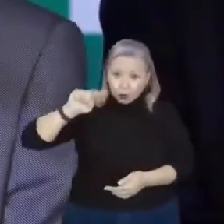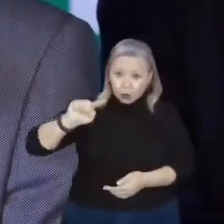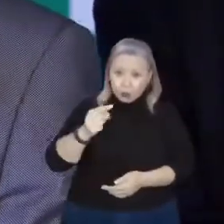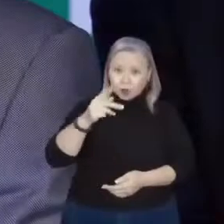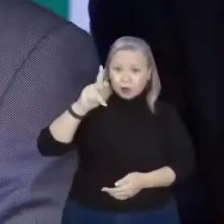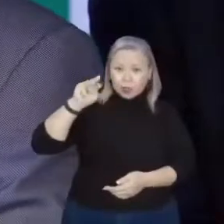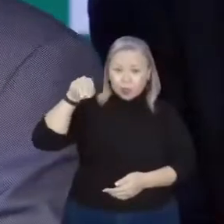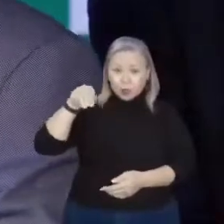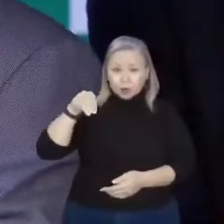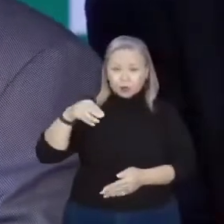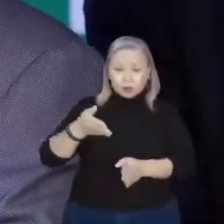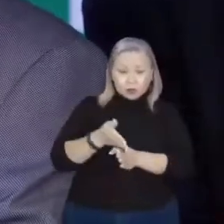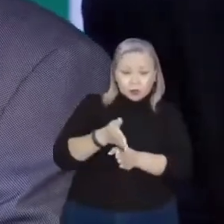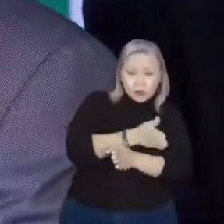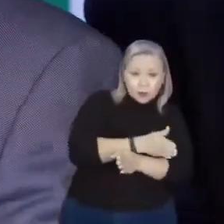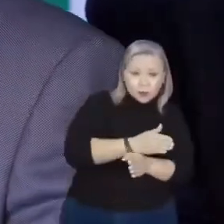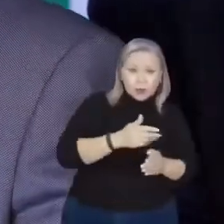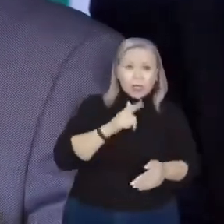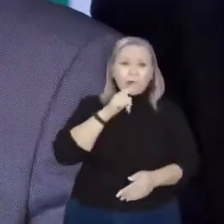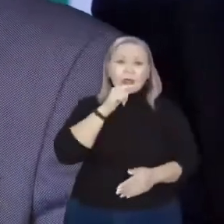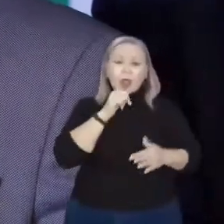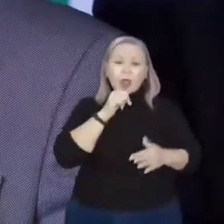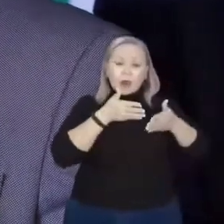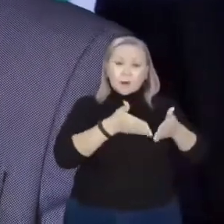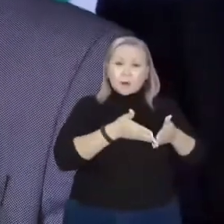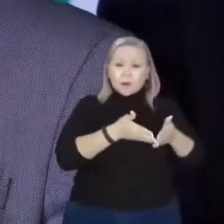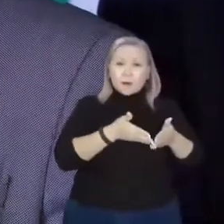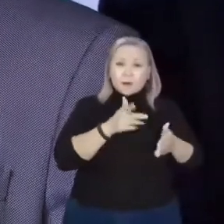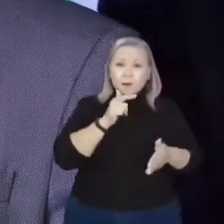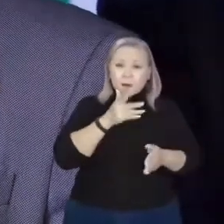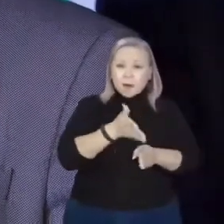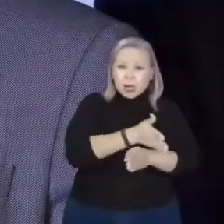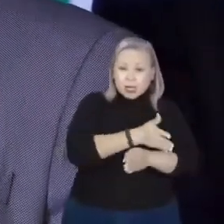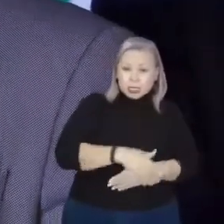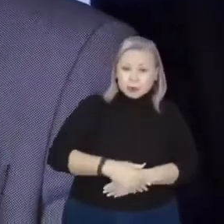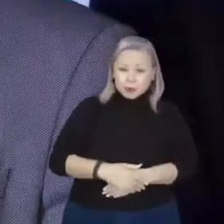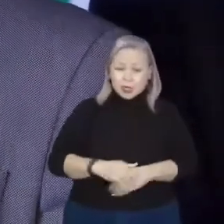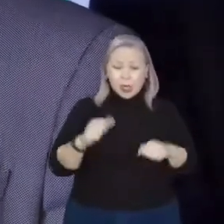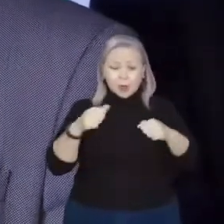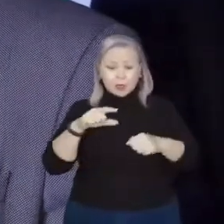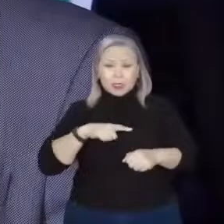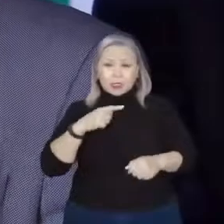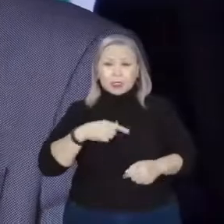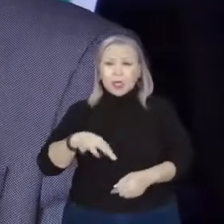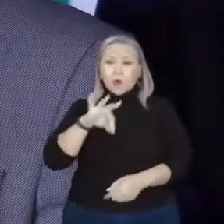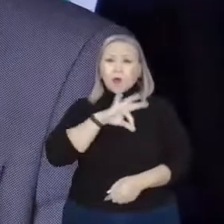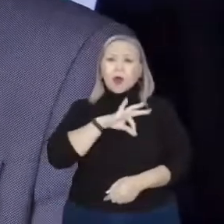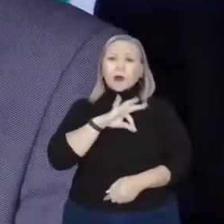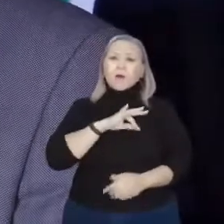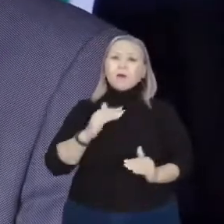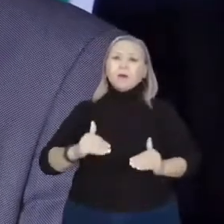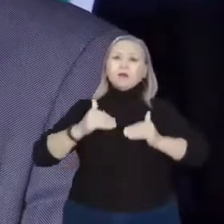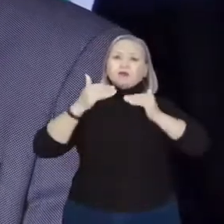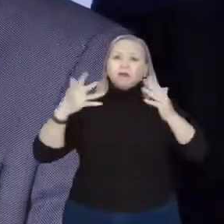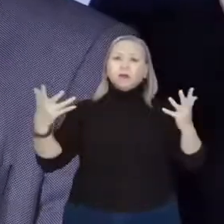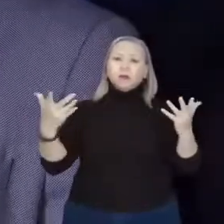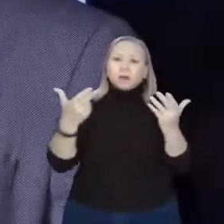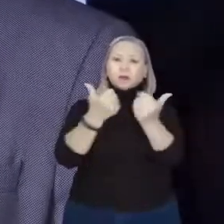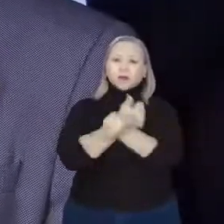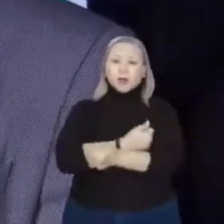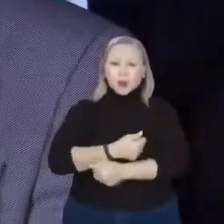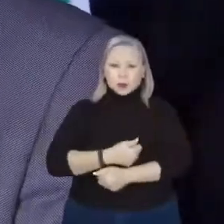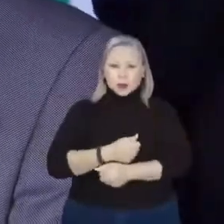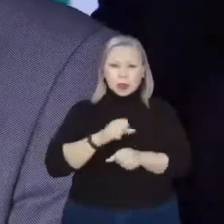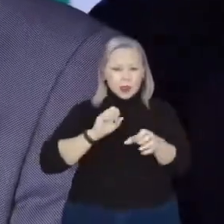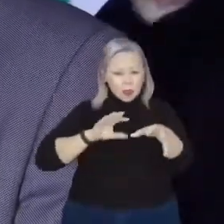que cuidar de muita coisa nesse país. É preciso ter uma polícia altamente competente, bem formada e,